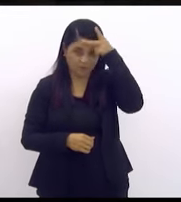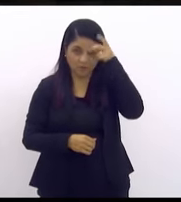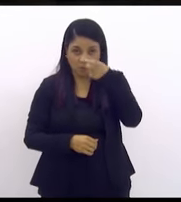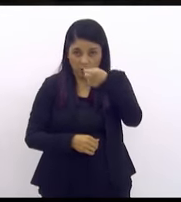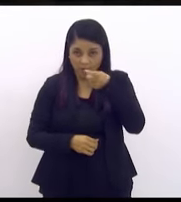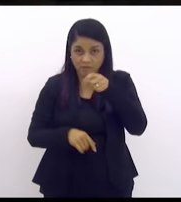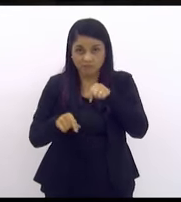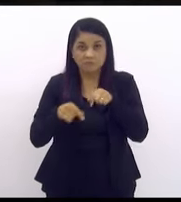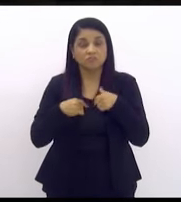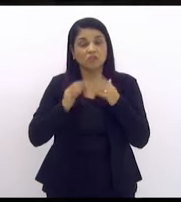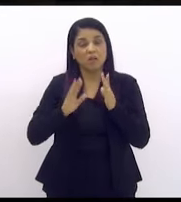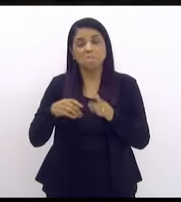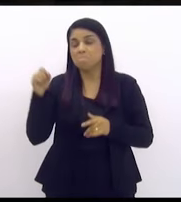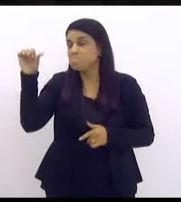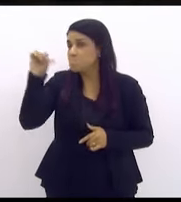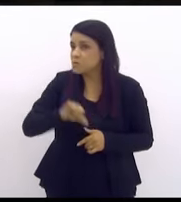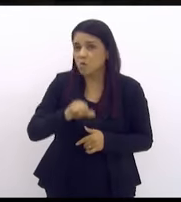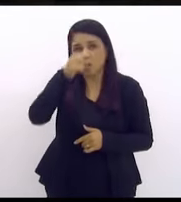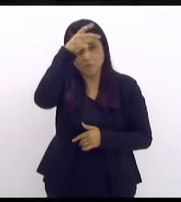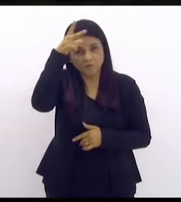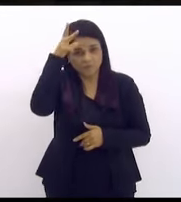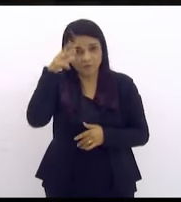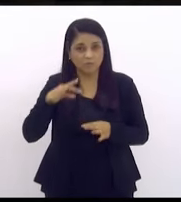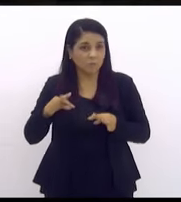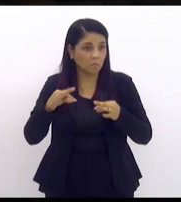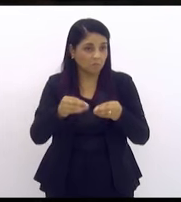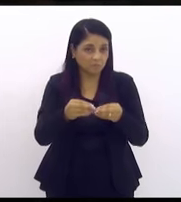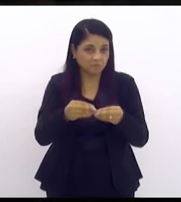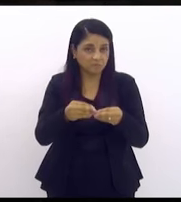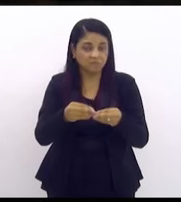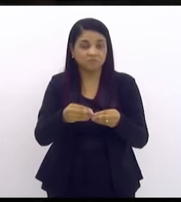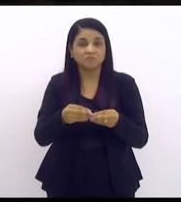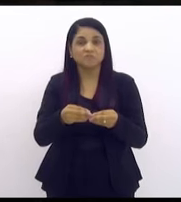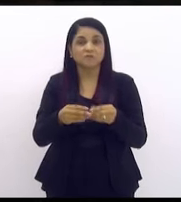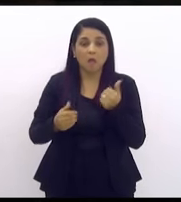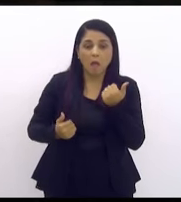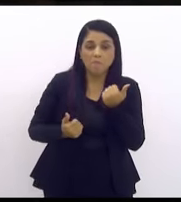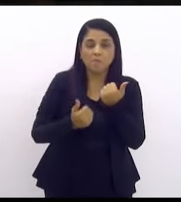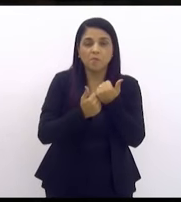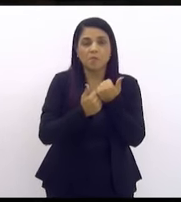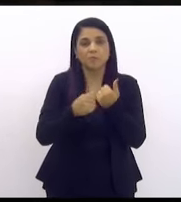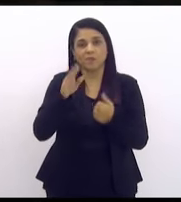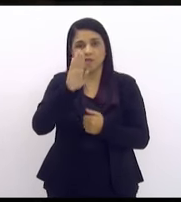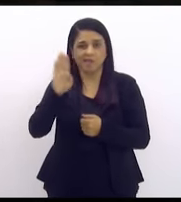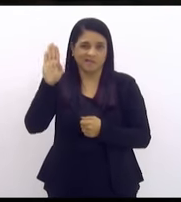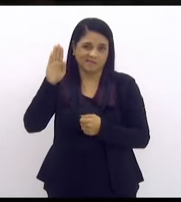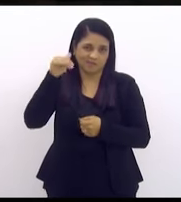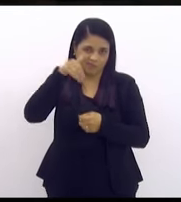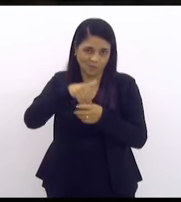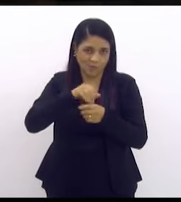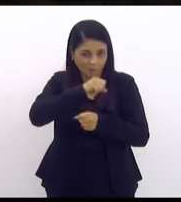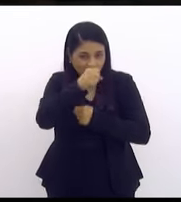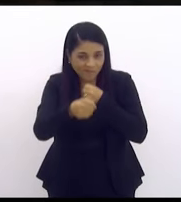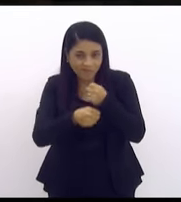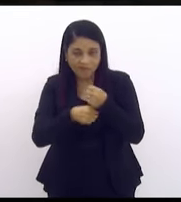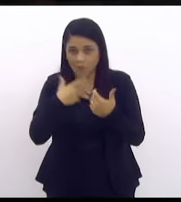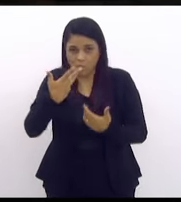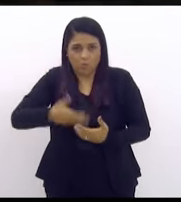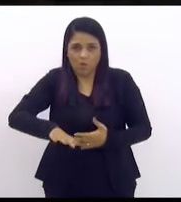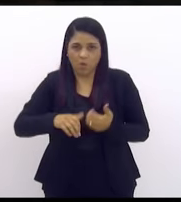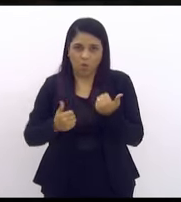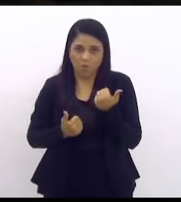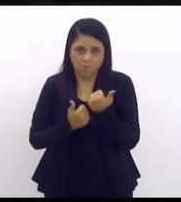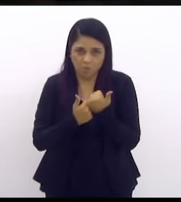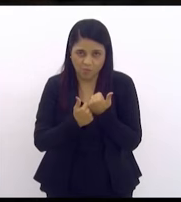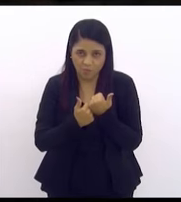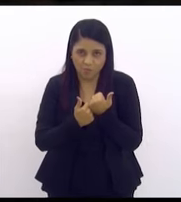ao lado lá de um monte de acecla, de um monte de gente que quer o apoio dele nas eleições do ano que vem. Apoio que eu não quero,